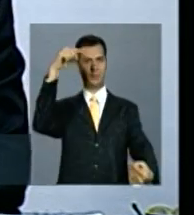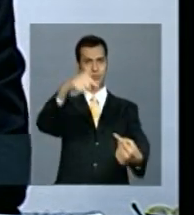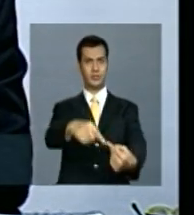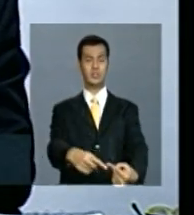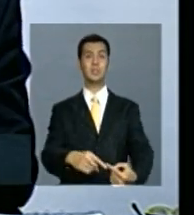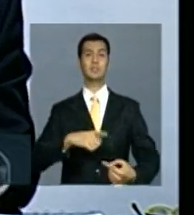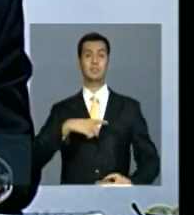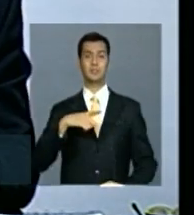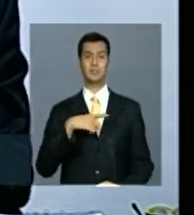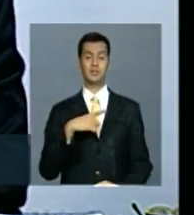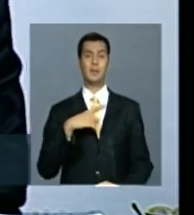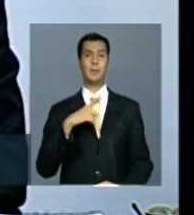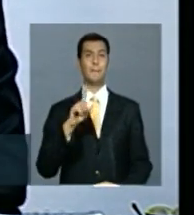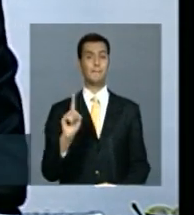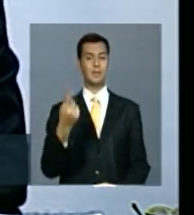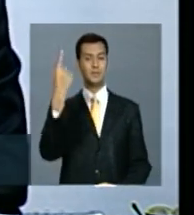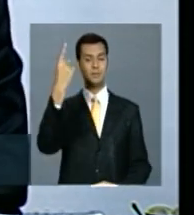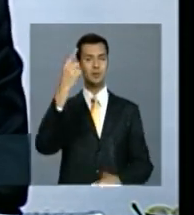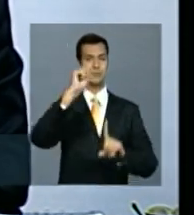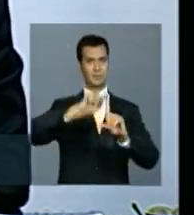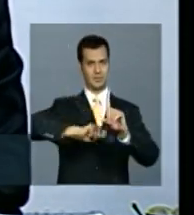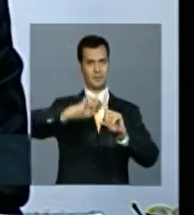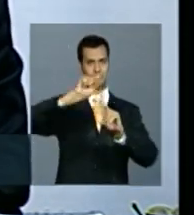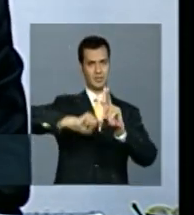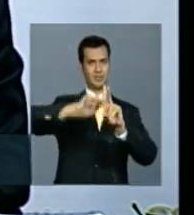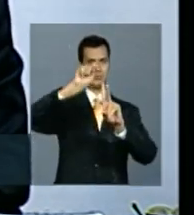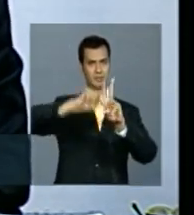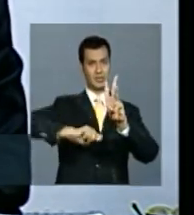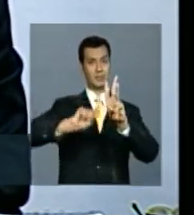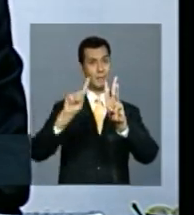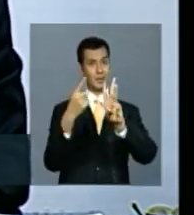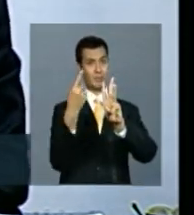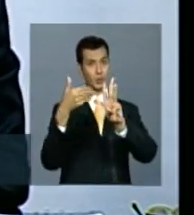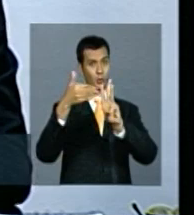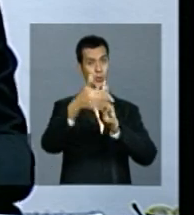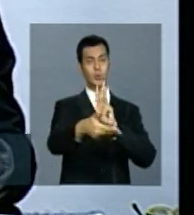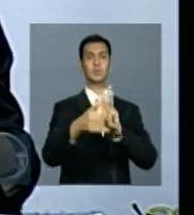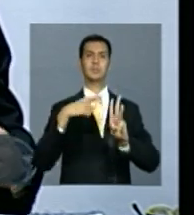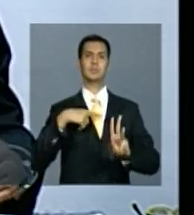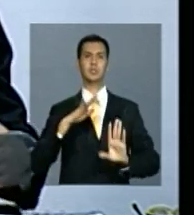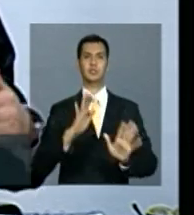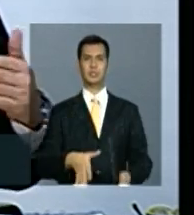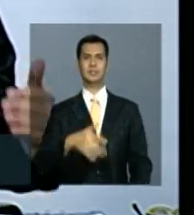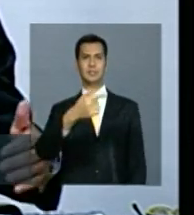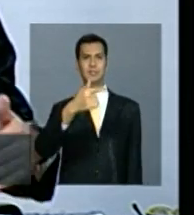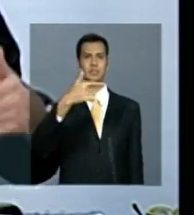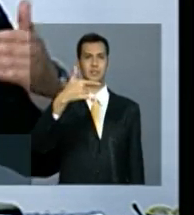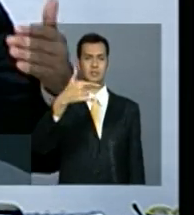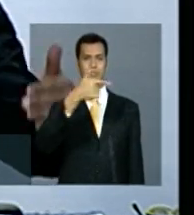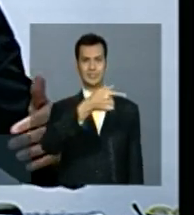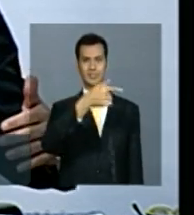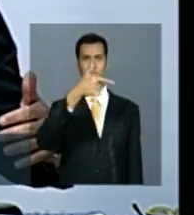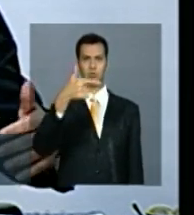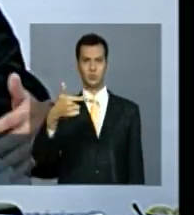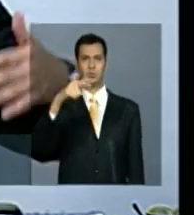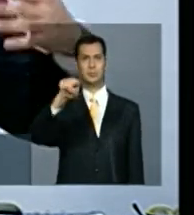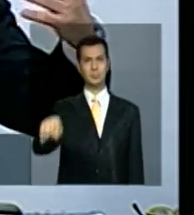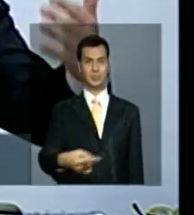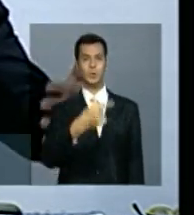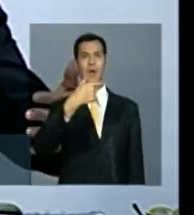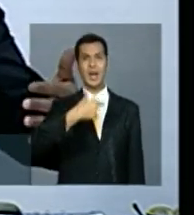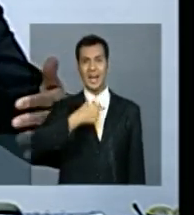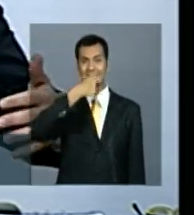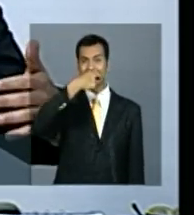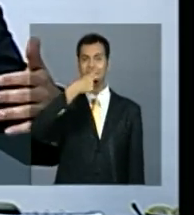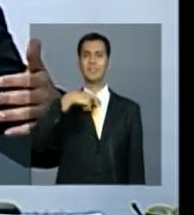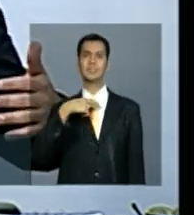trimestre desse ano nós já realizamos 72.000 próteses dentárias a mais ou seja mostrando que o ritmo